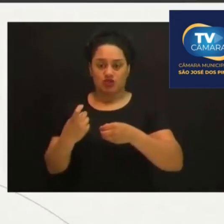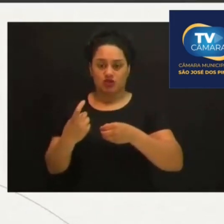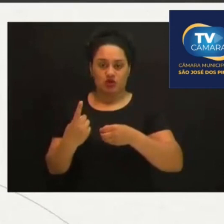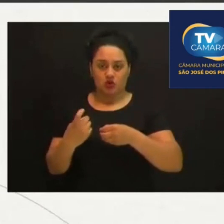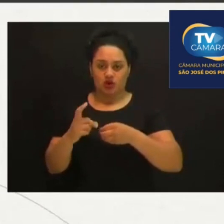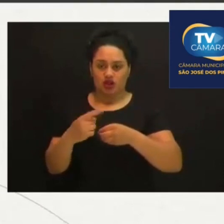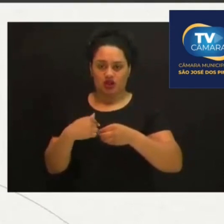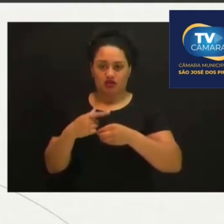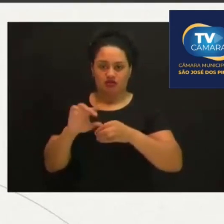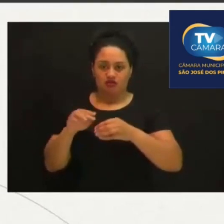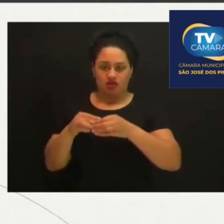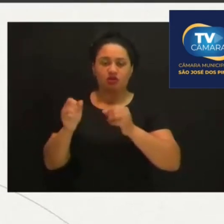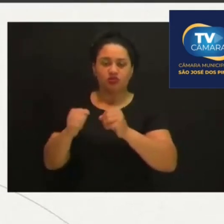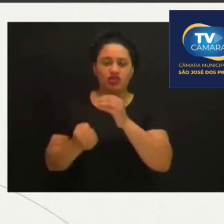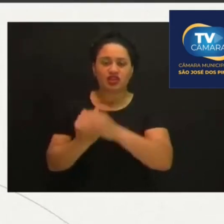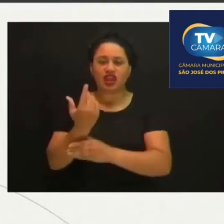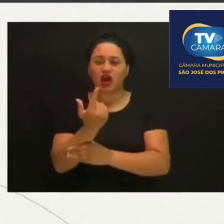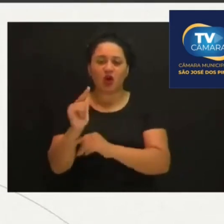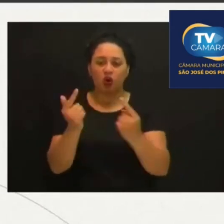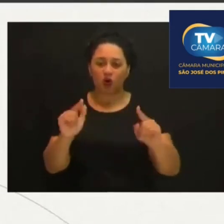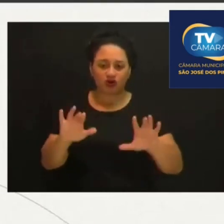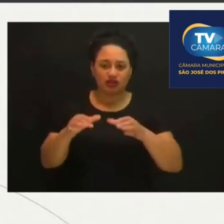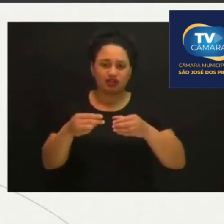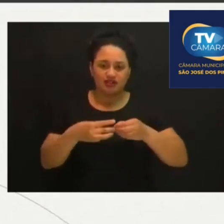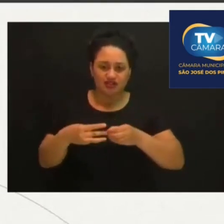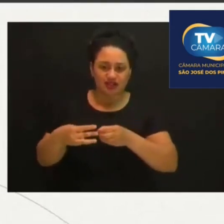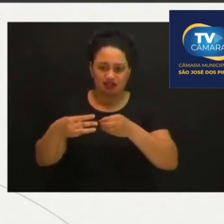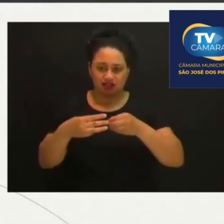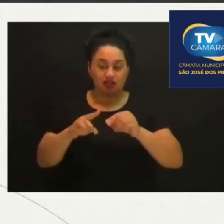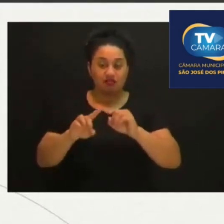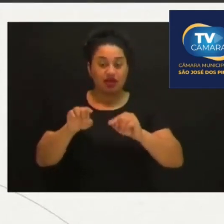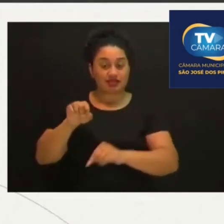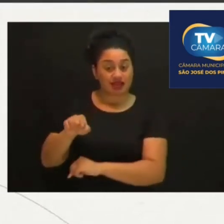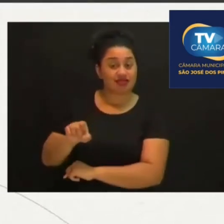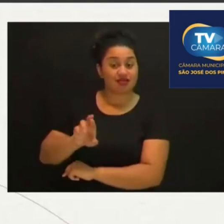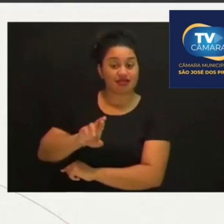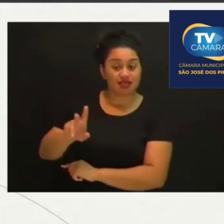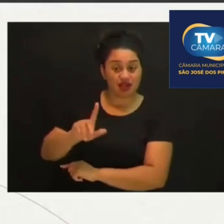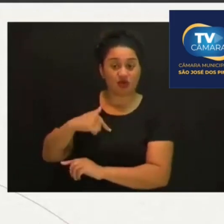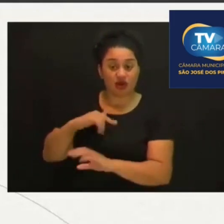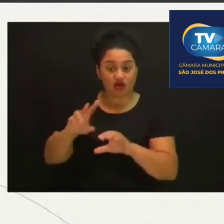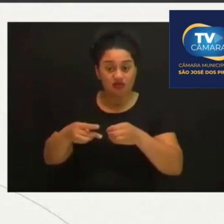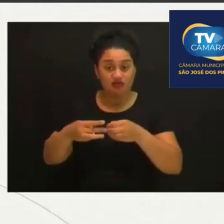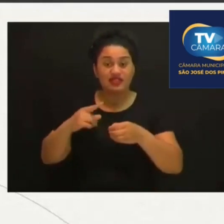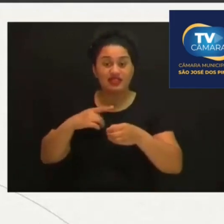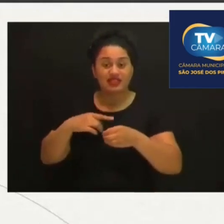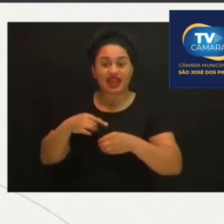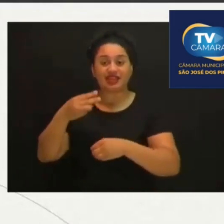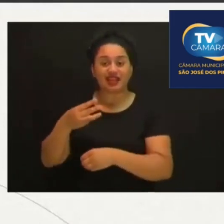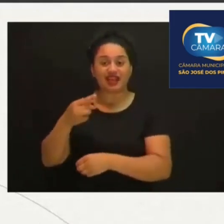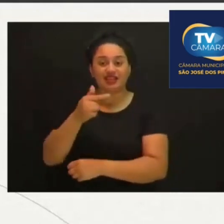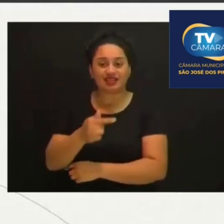gerar qualquer outra célula no organismo humano. Aqui não. Esse embrião tem 3